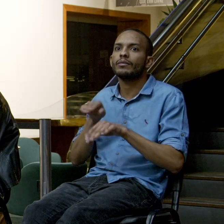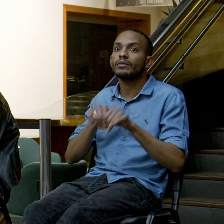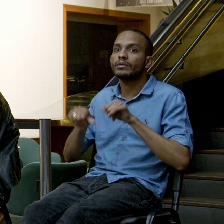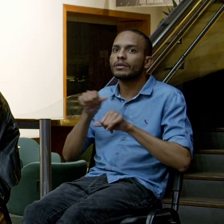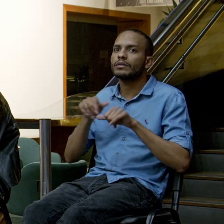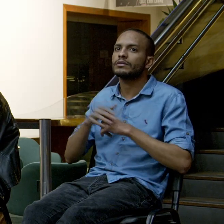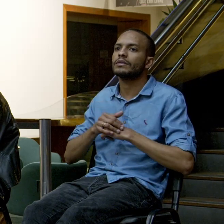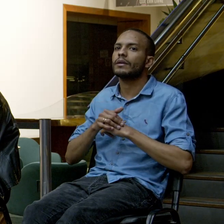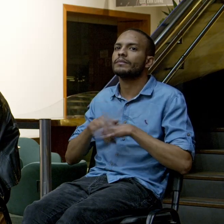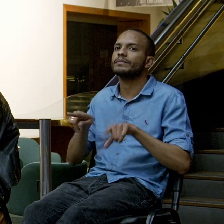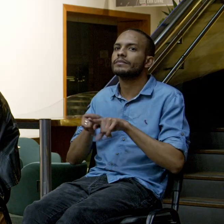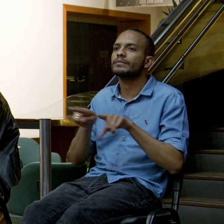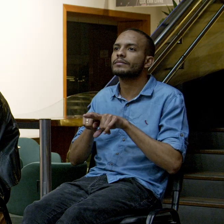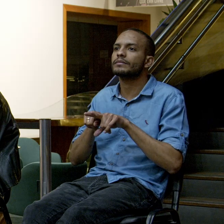mudança,